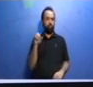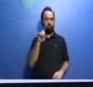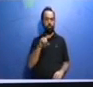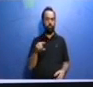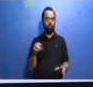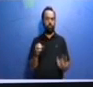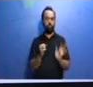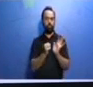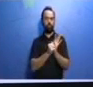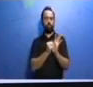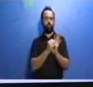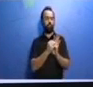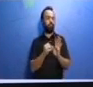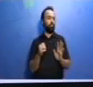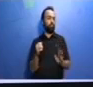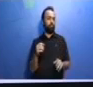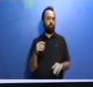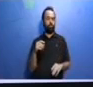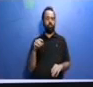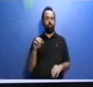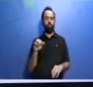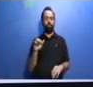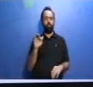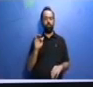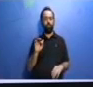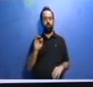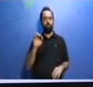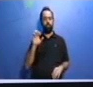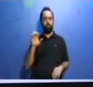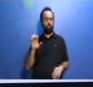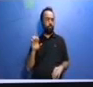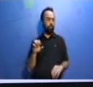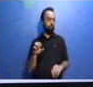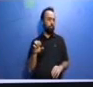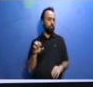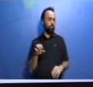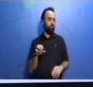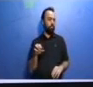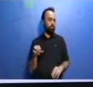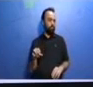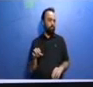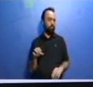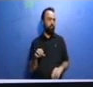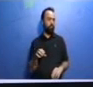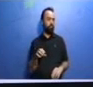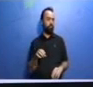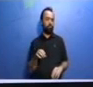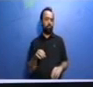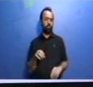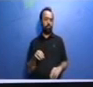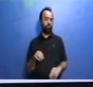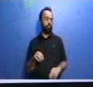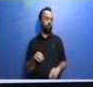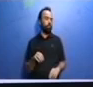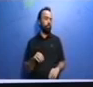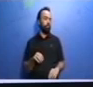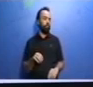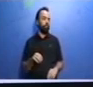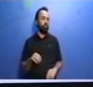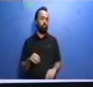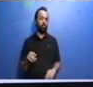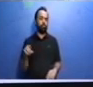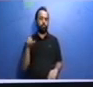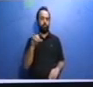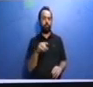do elemento, esse aqui é o elemento ferro. Ele tem a representação da letra F e da letra E. Ou seja, quando